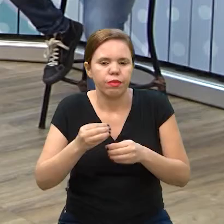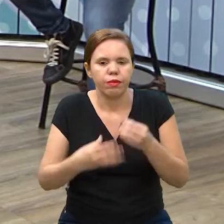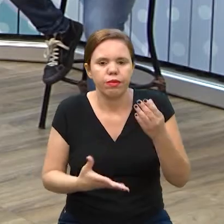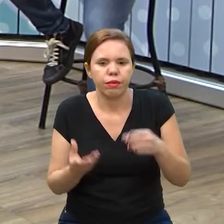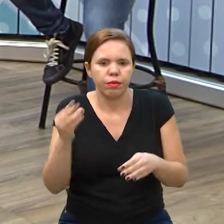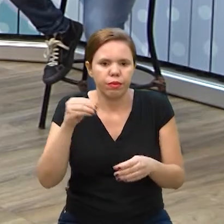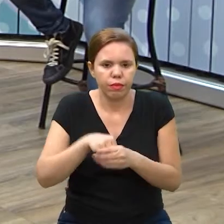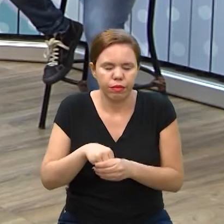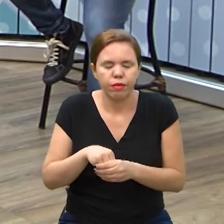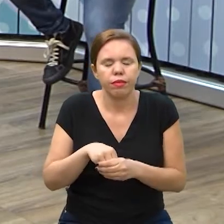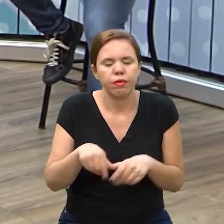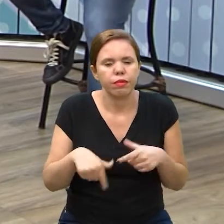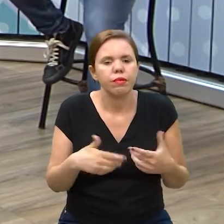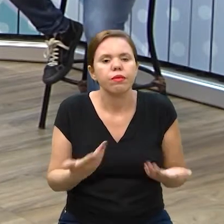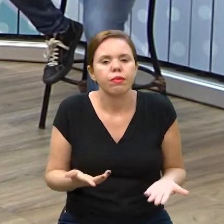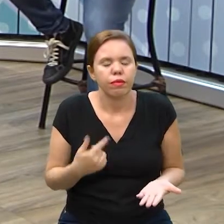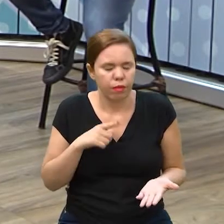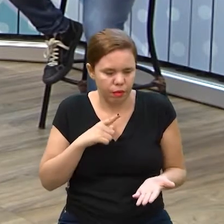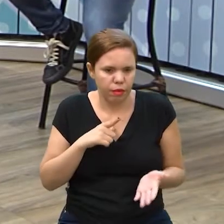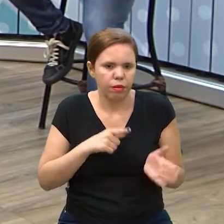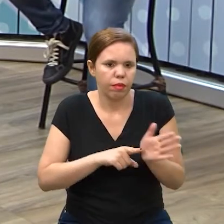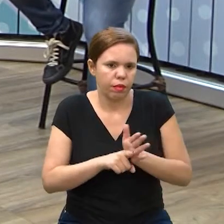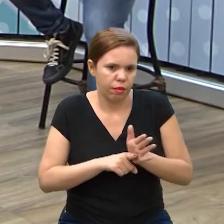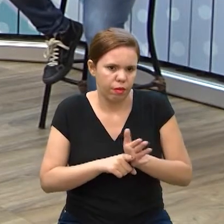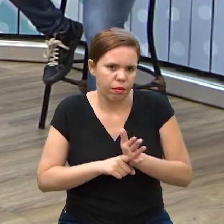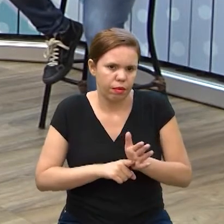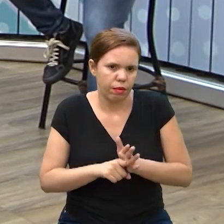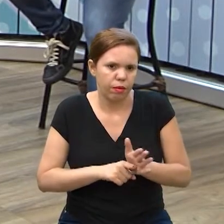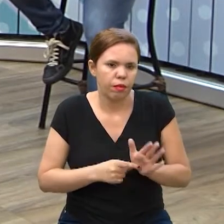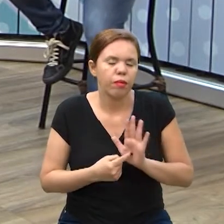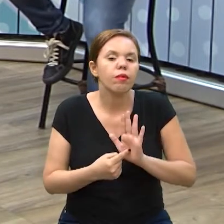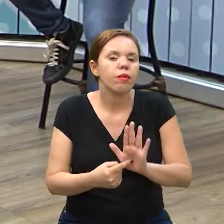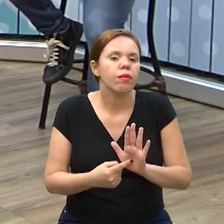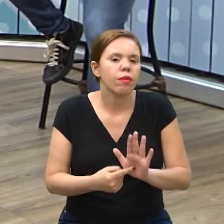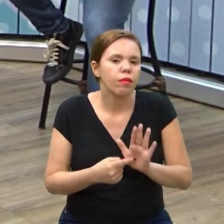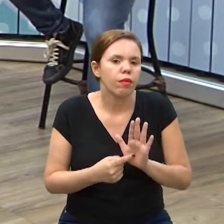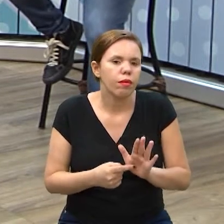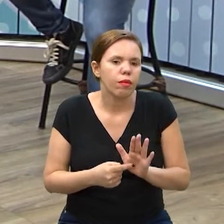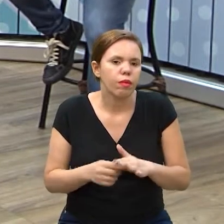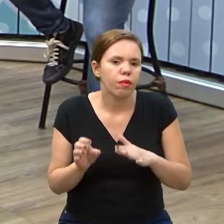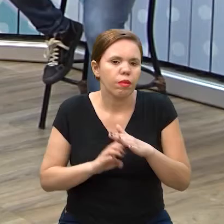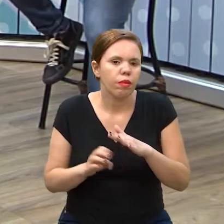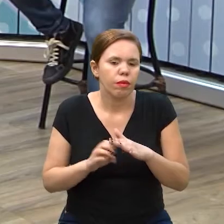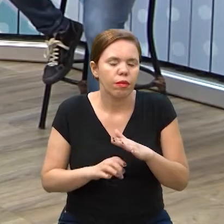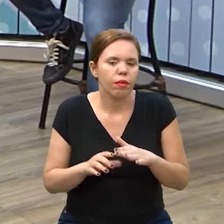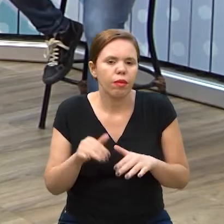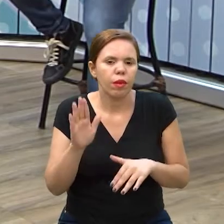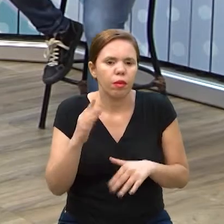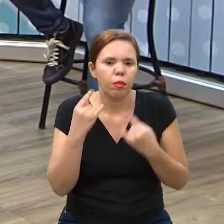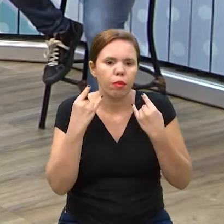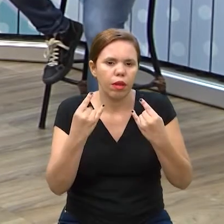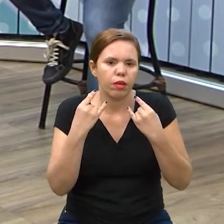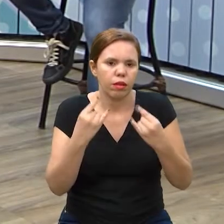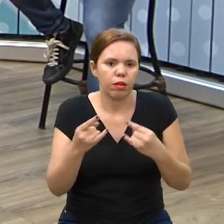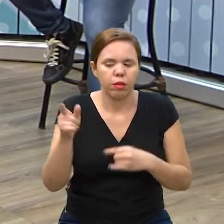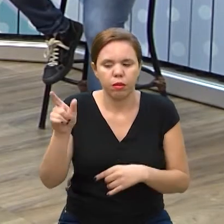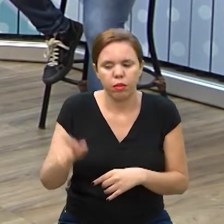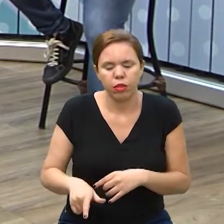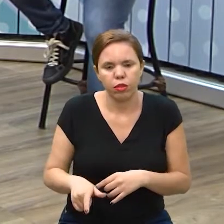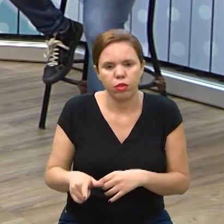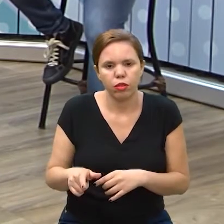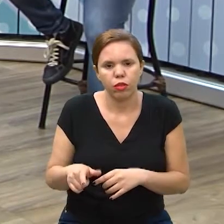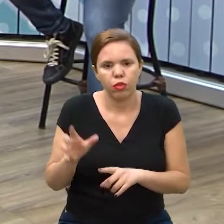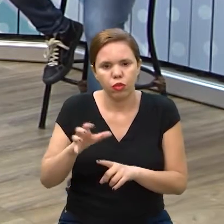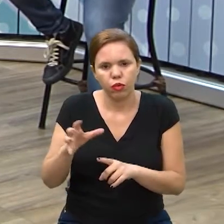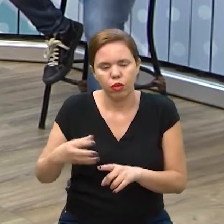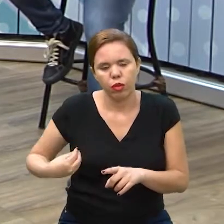estão lá dentro? Existe uma pesquisa recente que saiu que mostra que para as empresas é muito mais atraente um